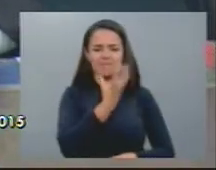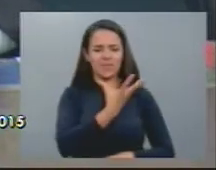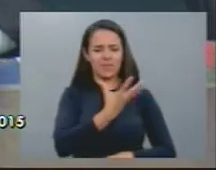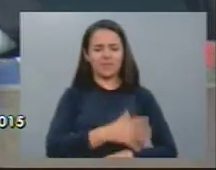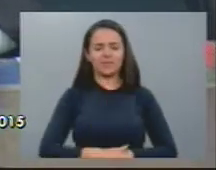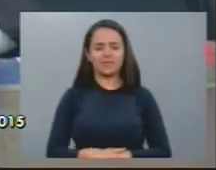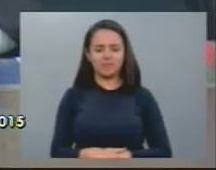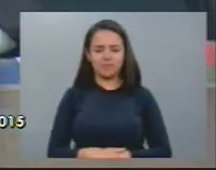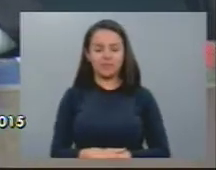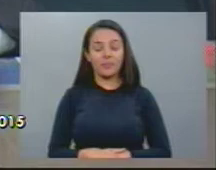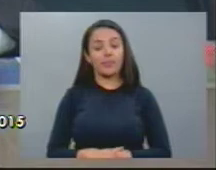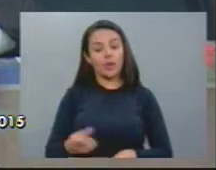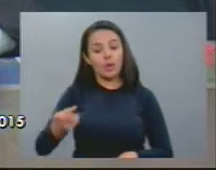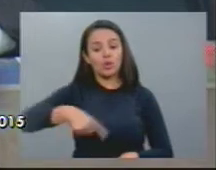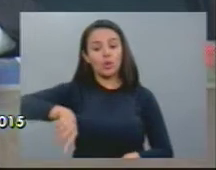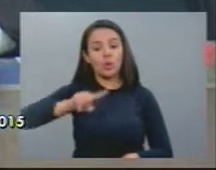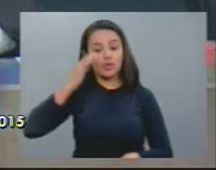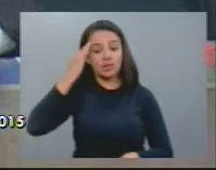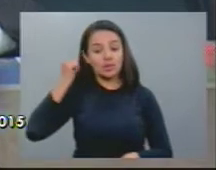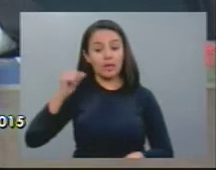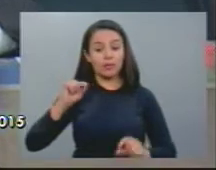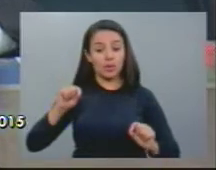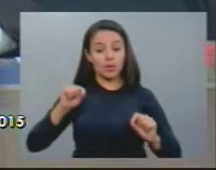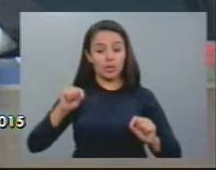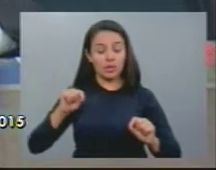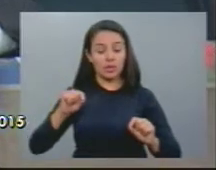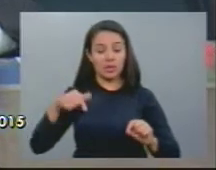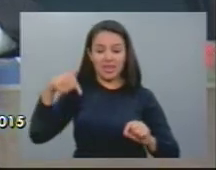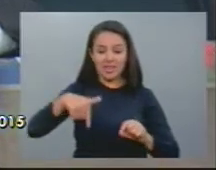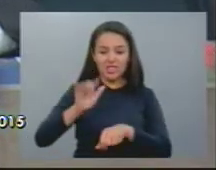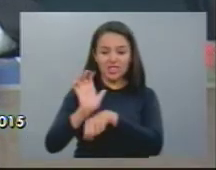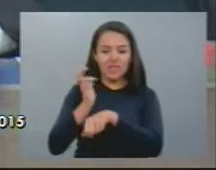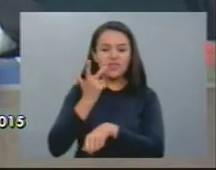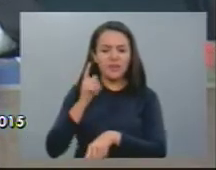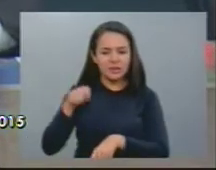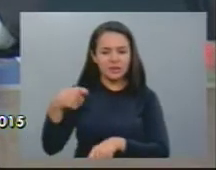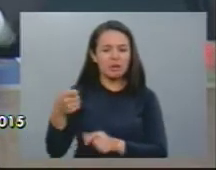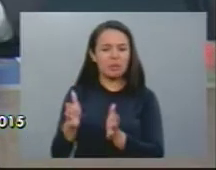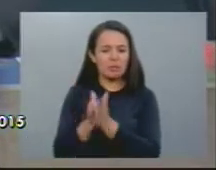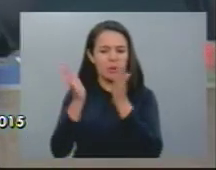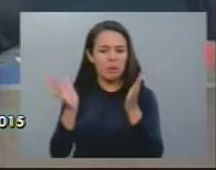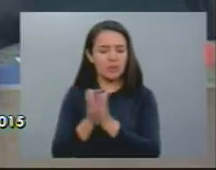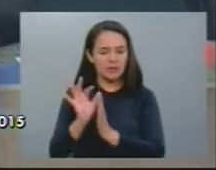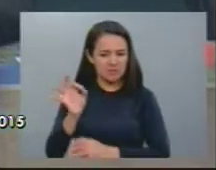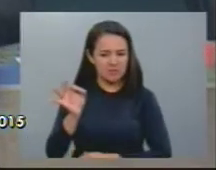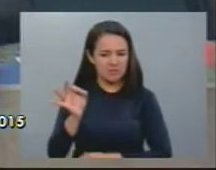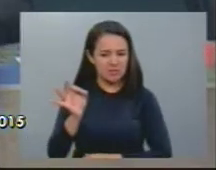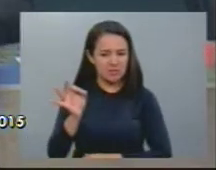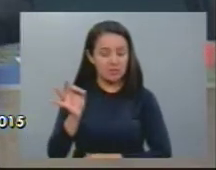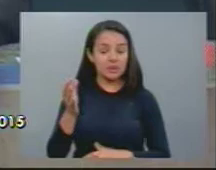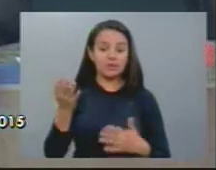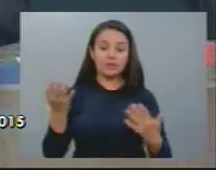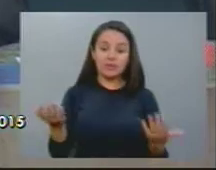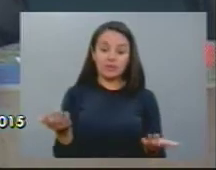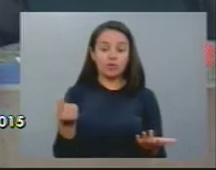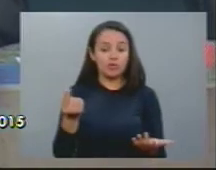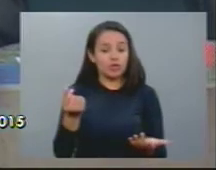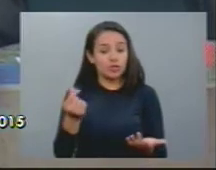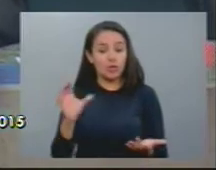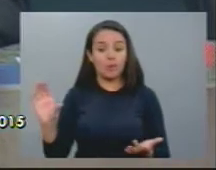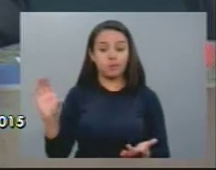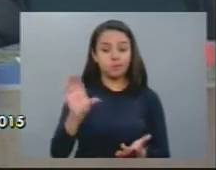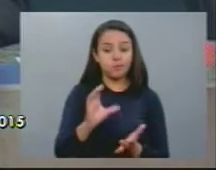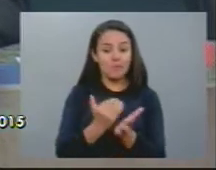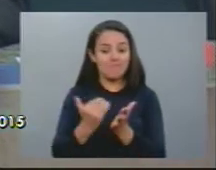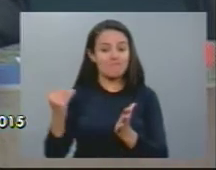sabemos que a quantidade de recursos em um Estado pobre, ela é uma realidade. Nós